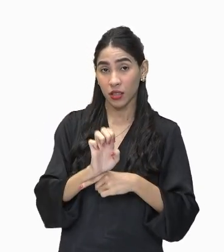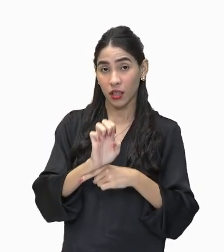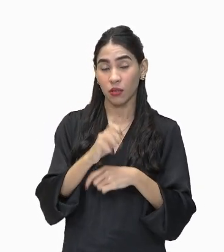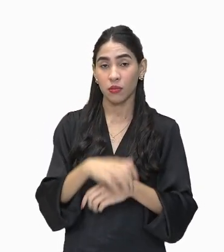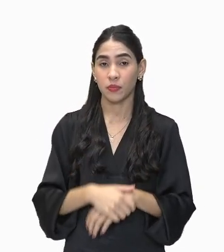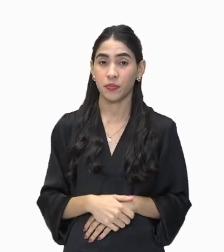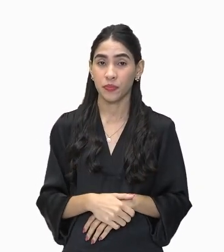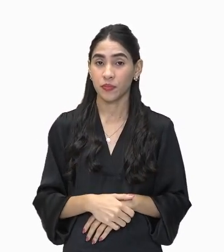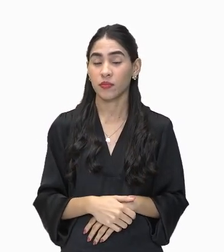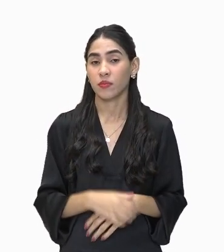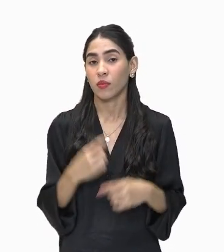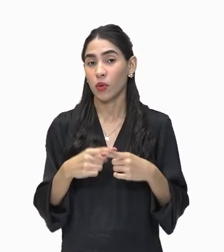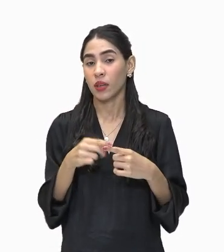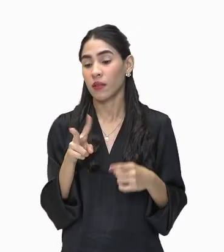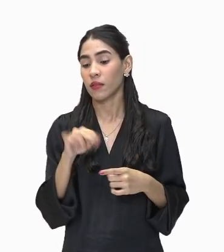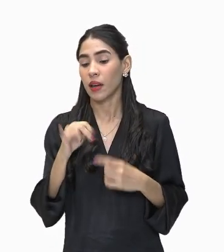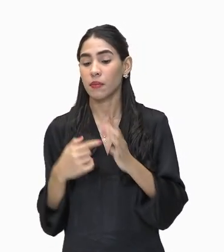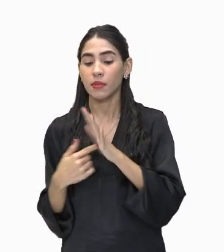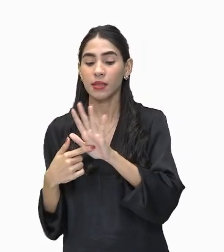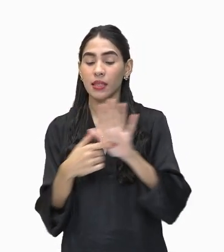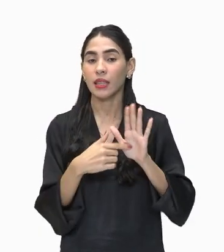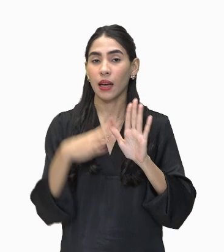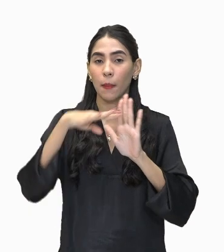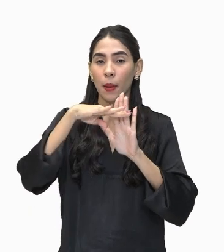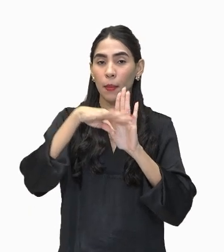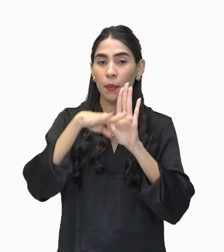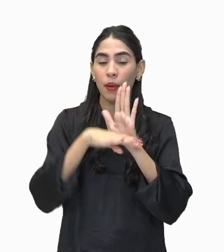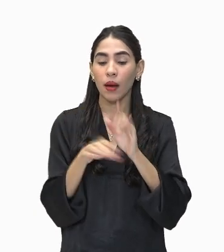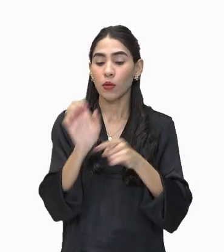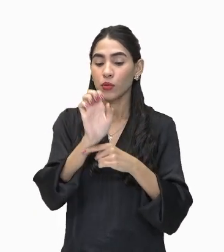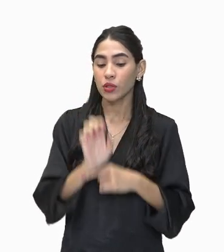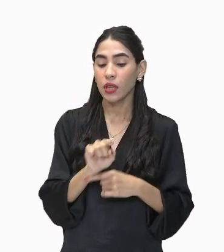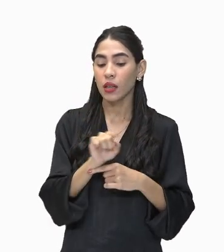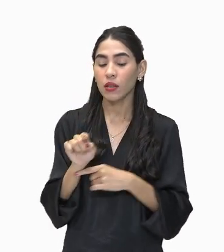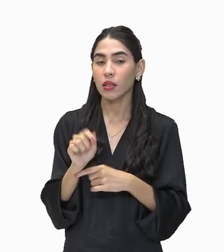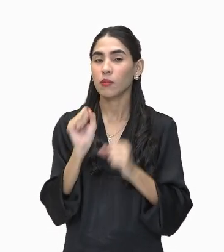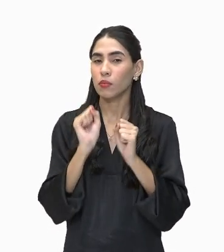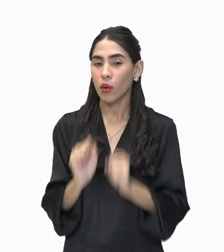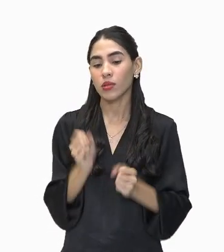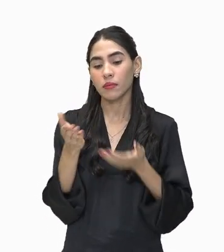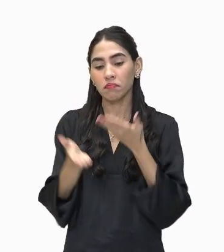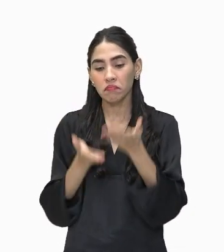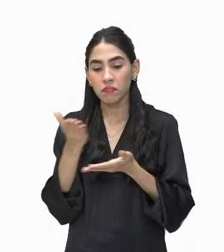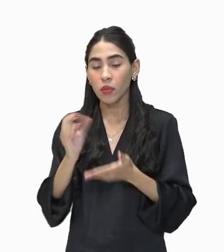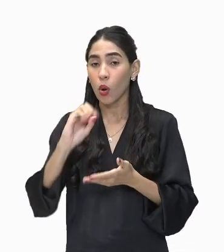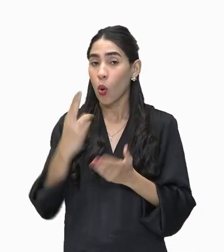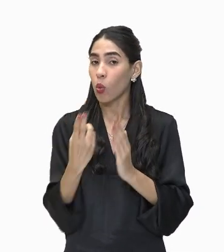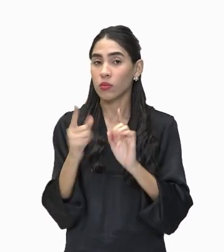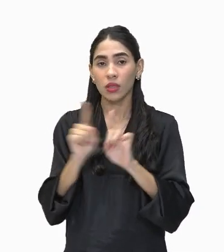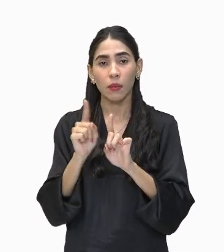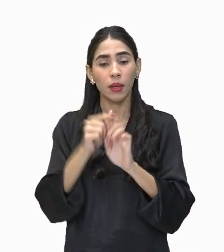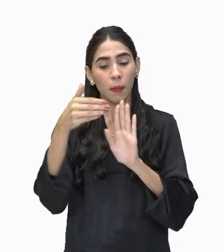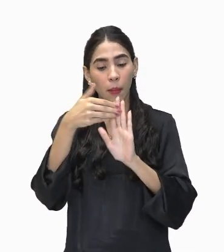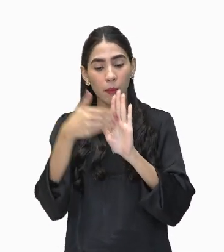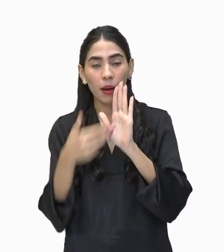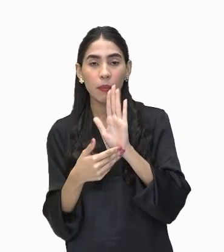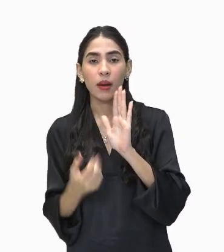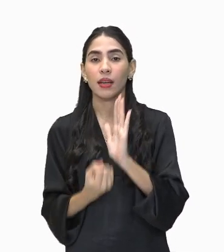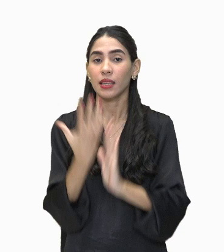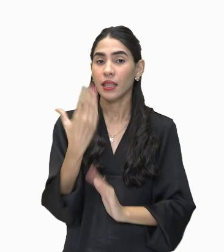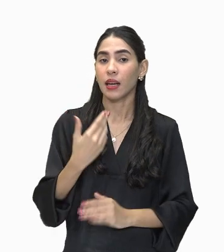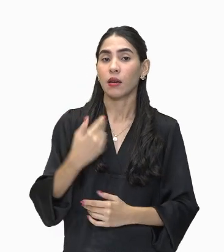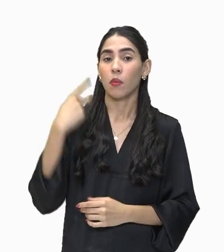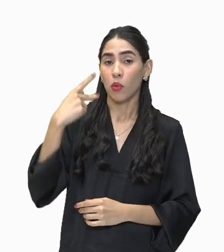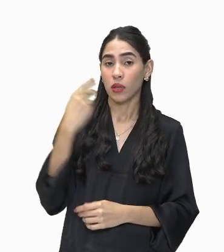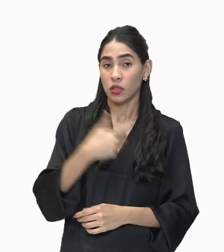vão trazer as demandas para o Estado para que o Estado possa viabilizar ou implementar as políticas públicas que